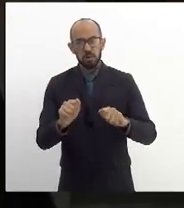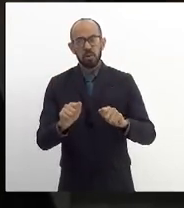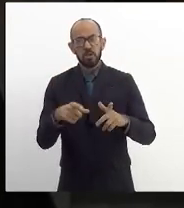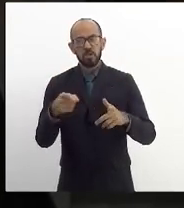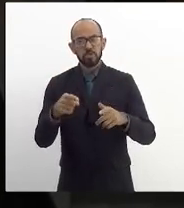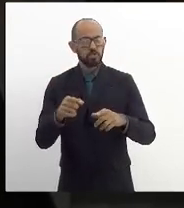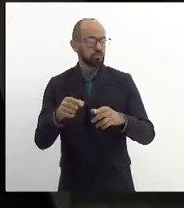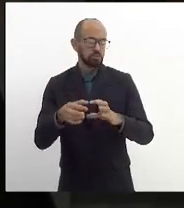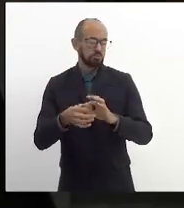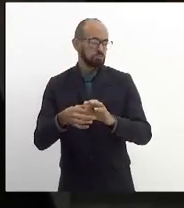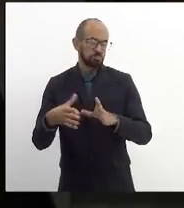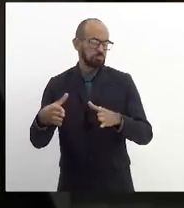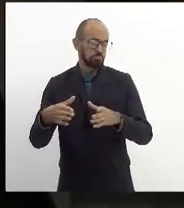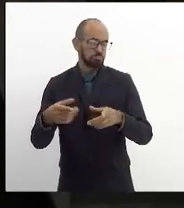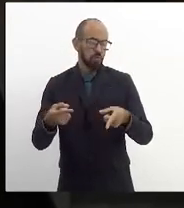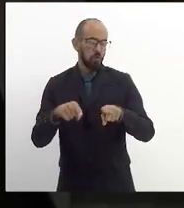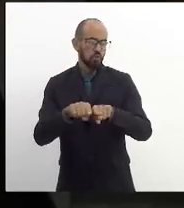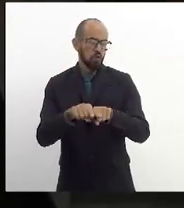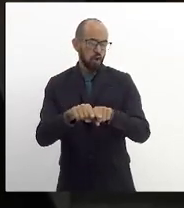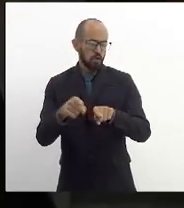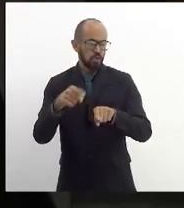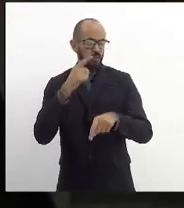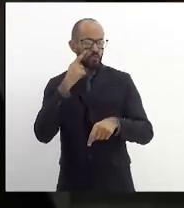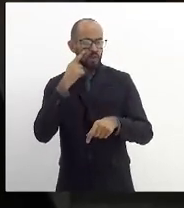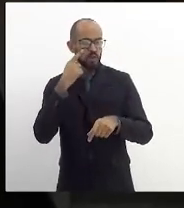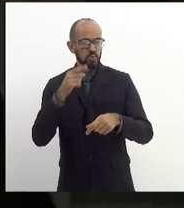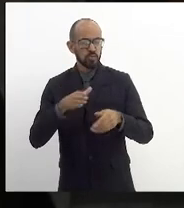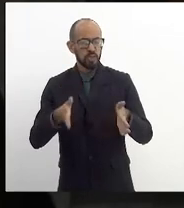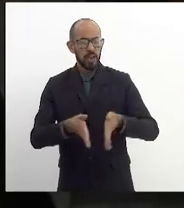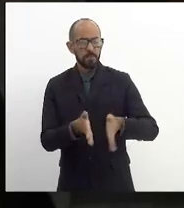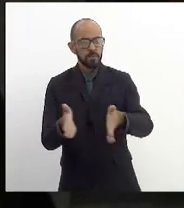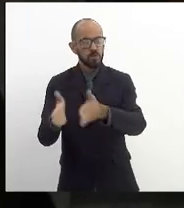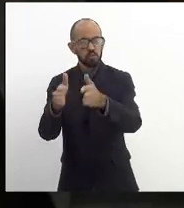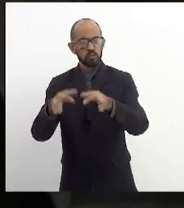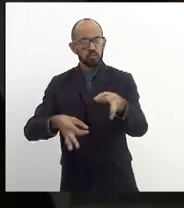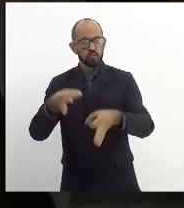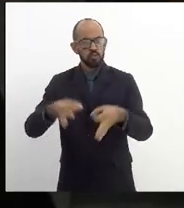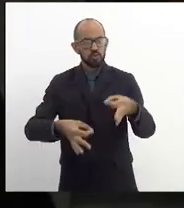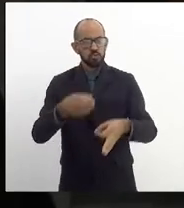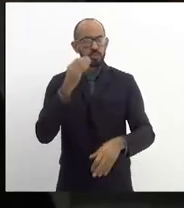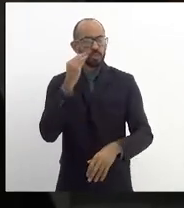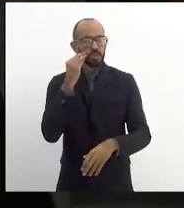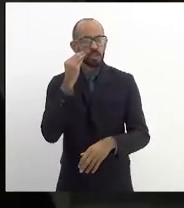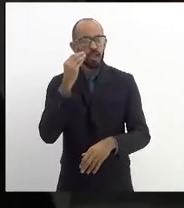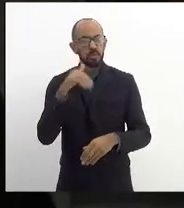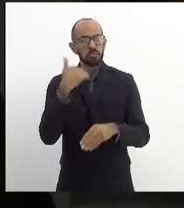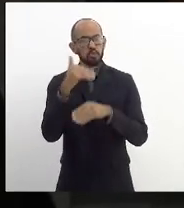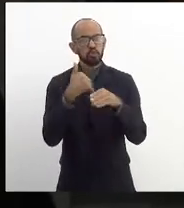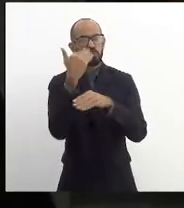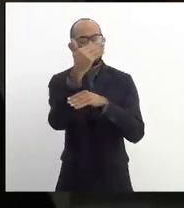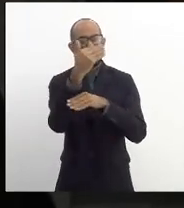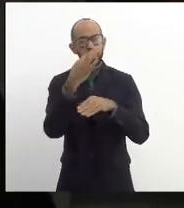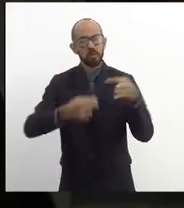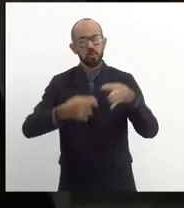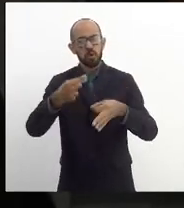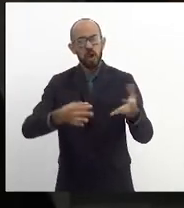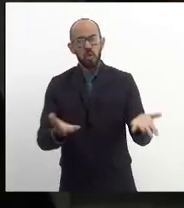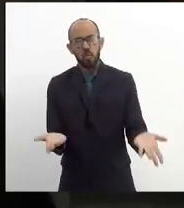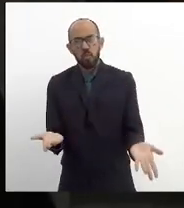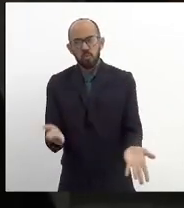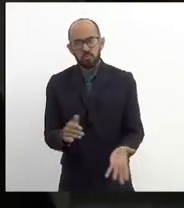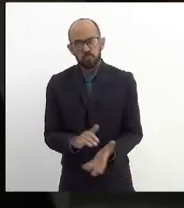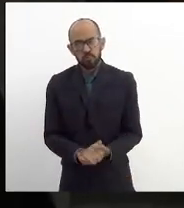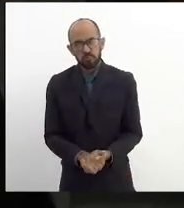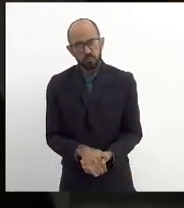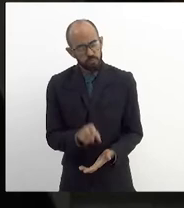litisconsorte enfim ver os caminhos jurídicos para ver se isso vai para o Supremo E aí a gente vai